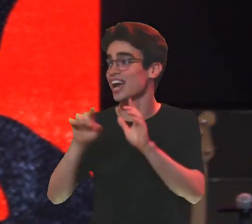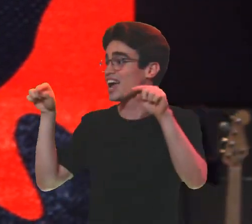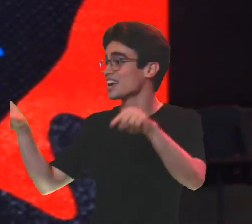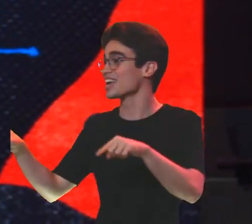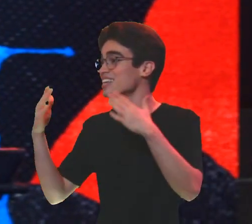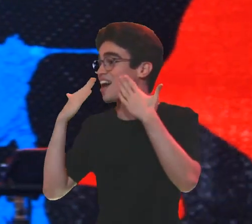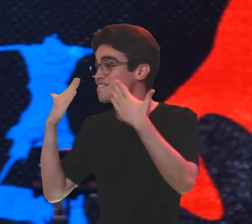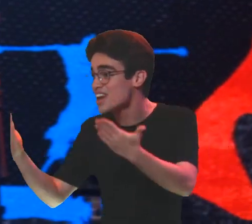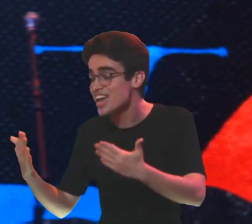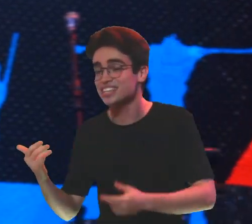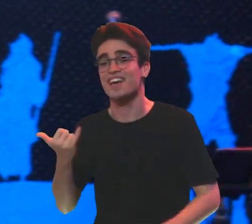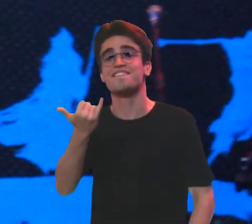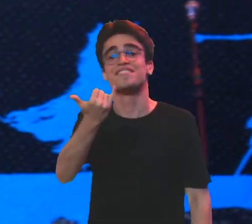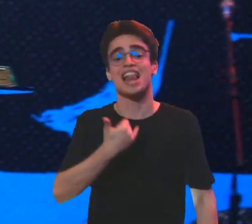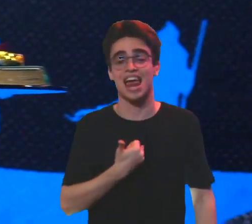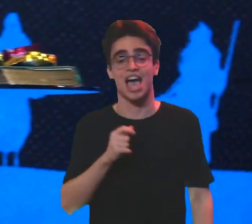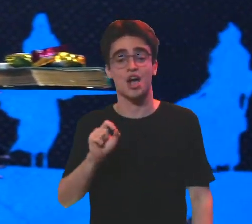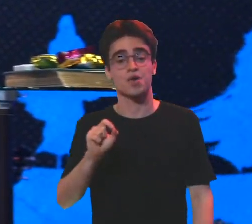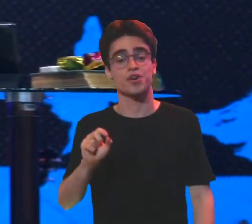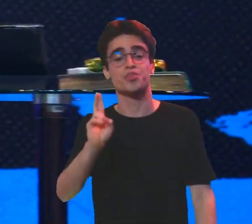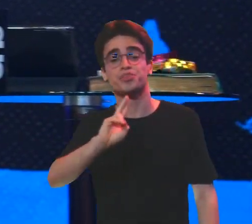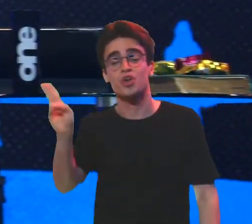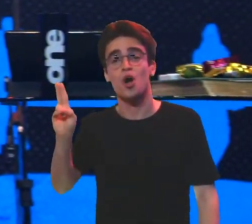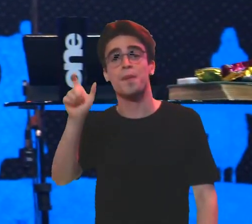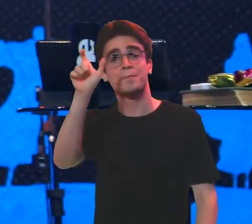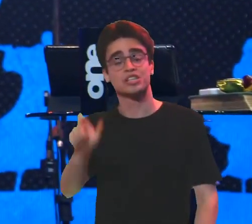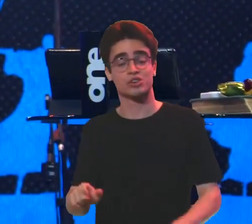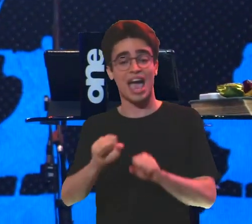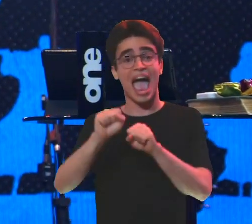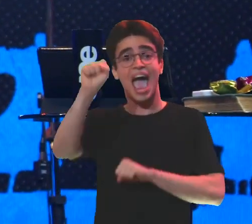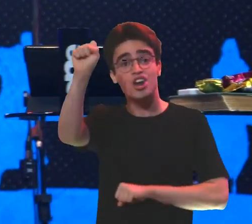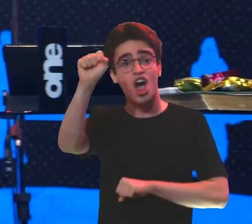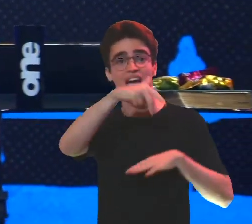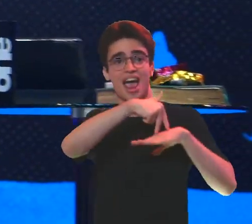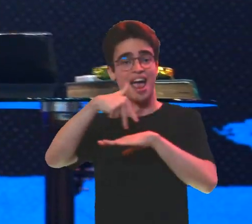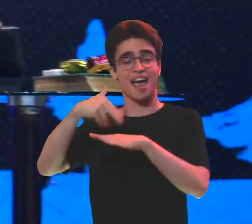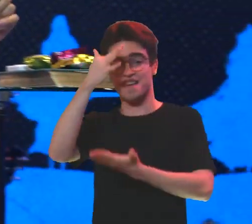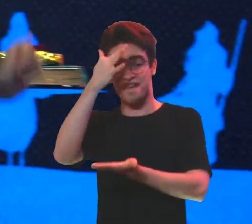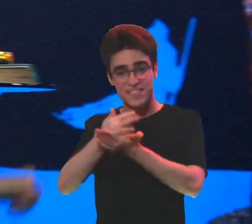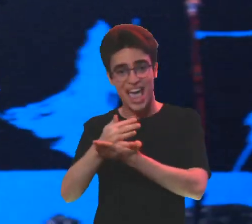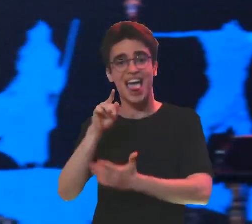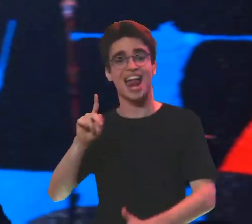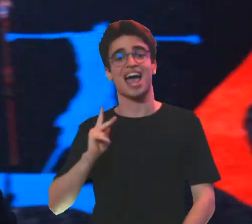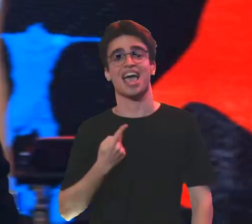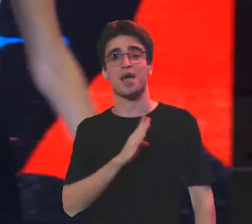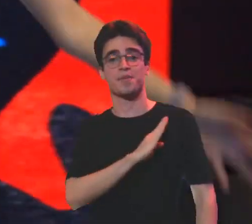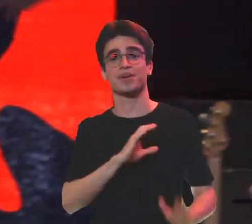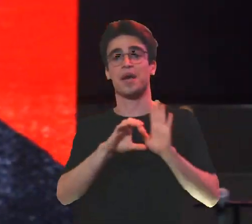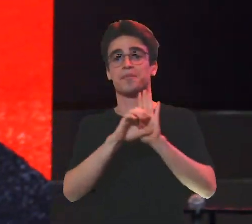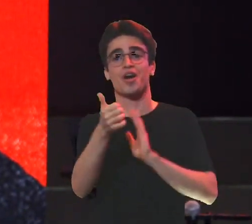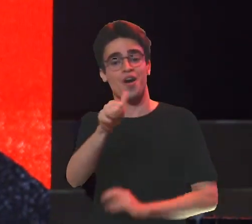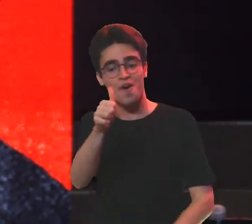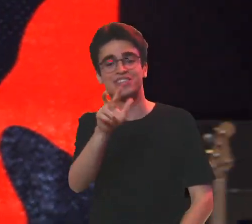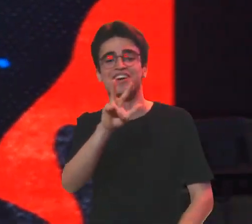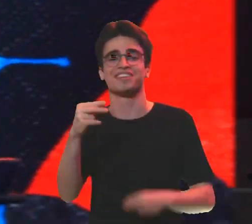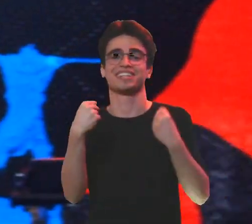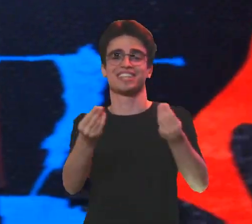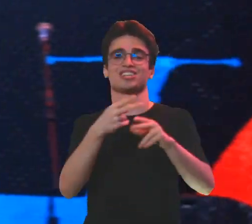aqui na frente e me falarem o nome de um herói da fé que está lá em Hebreus 11, vai ganhar um chocolate. Valendo, pode